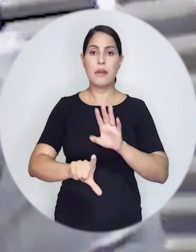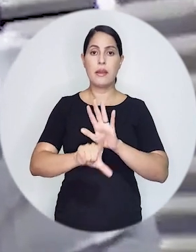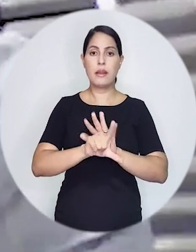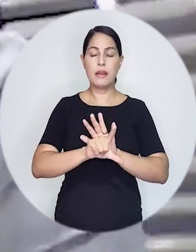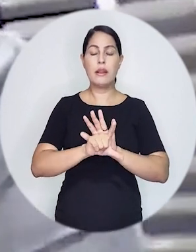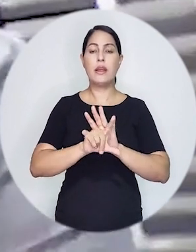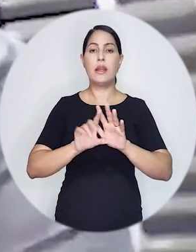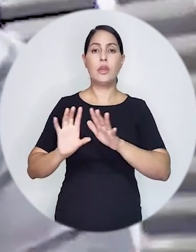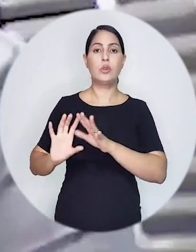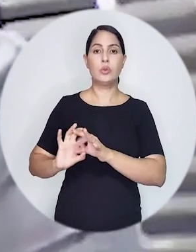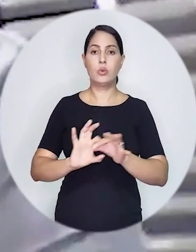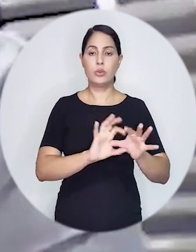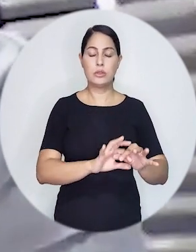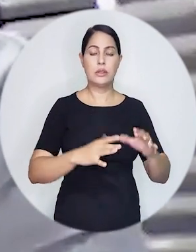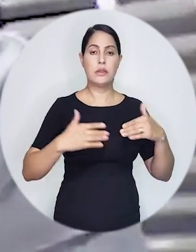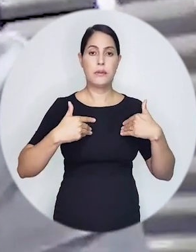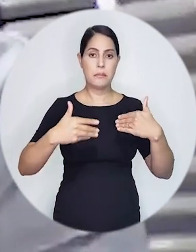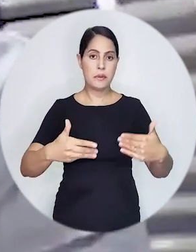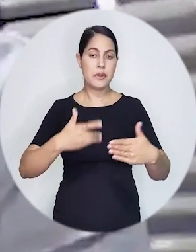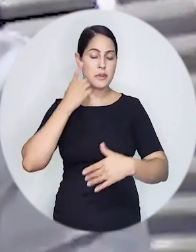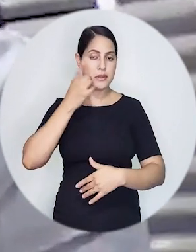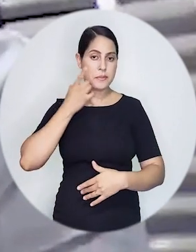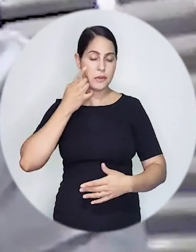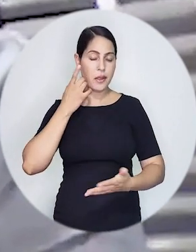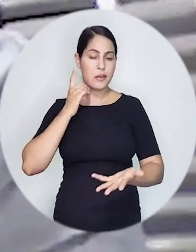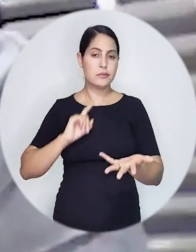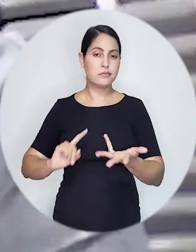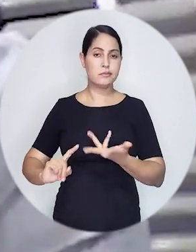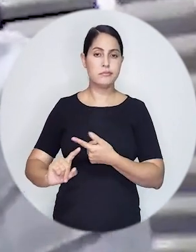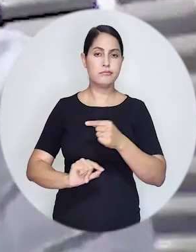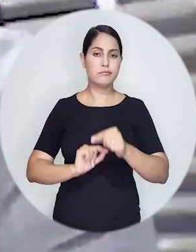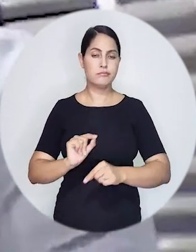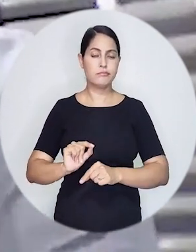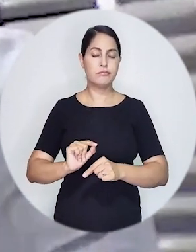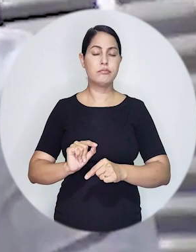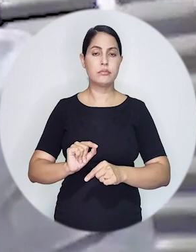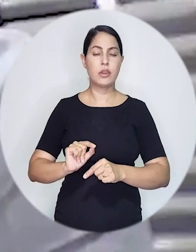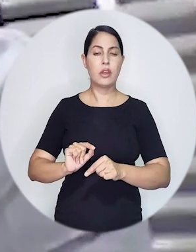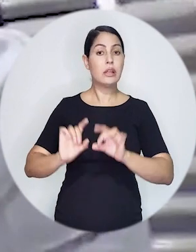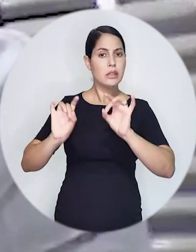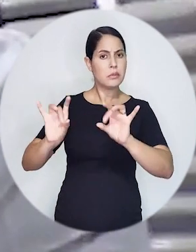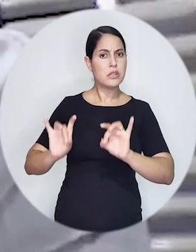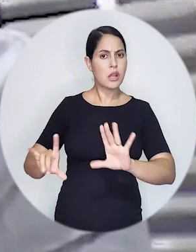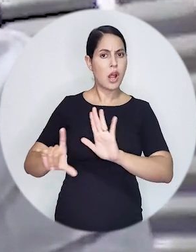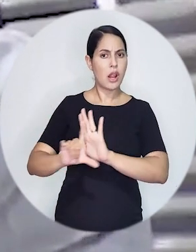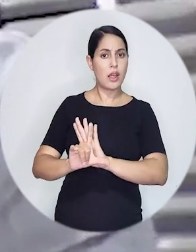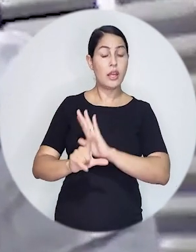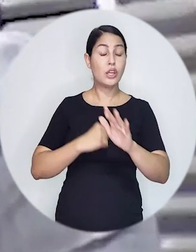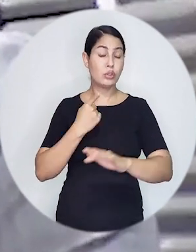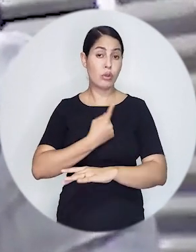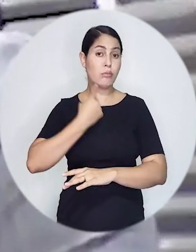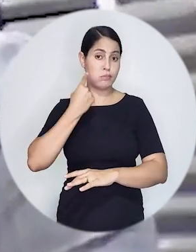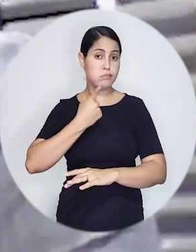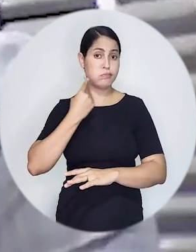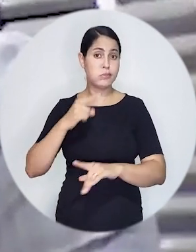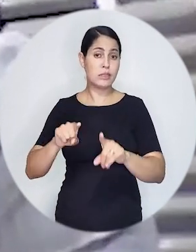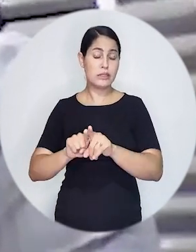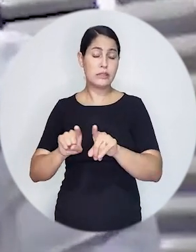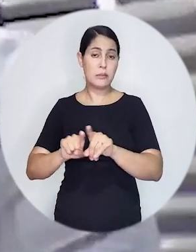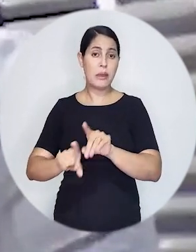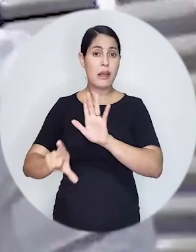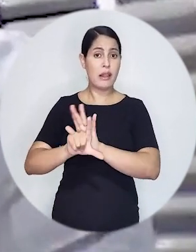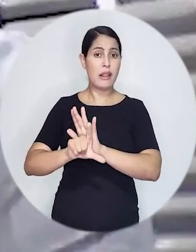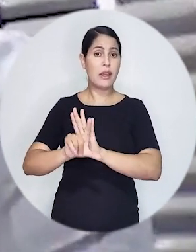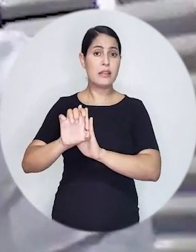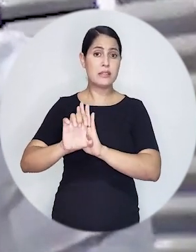Ministério Público, da Defensoria Pública, dos ministros, deputados, enfim, nós temos uma lei especial, que é a Lei do Estatuto da Advocacia,